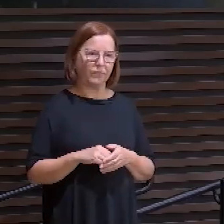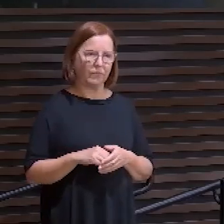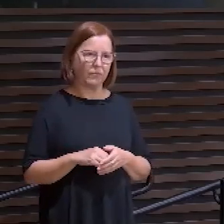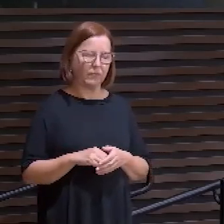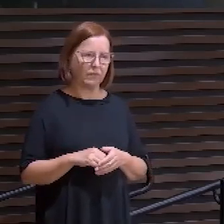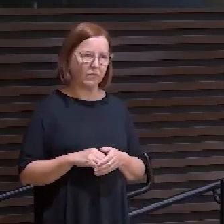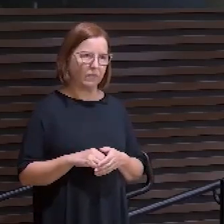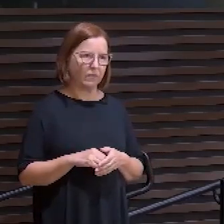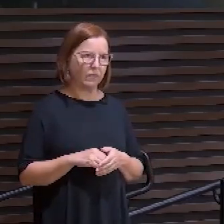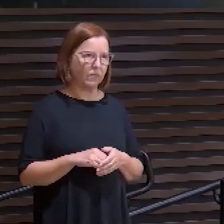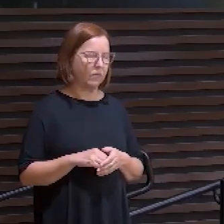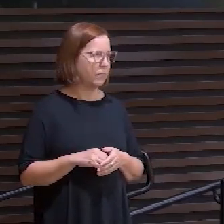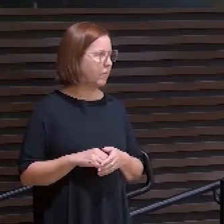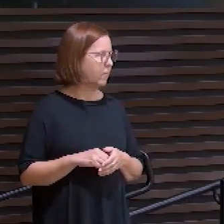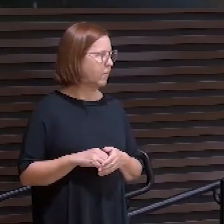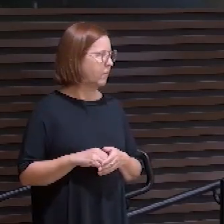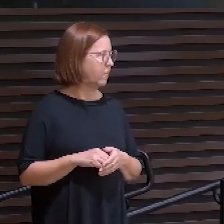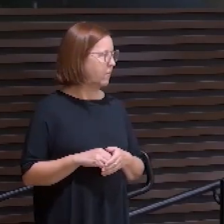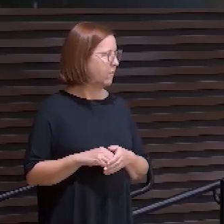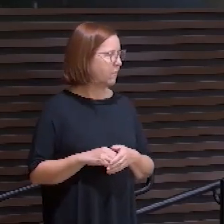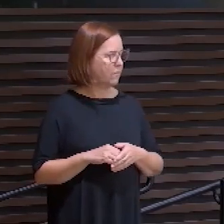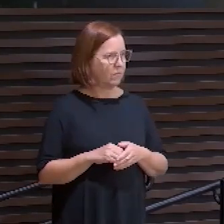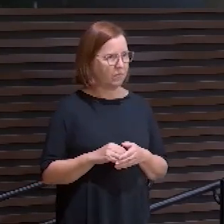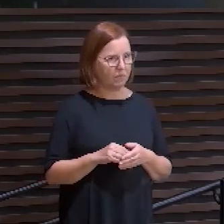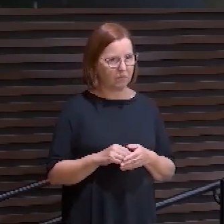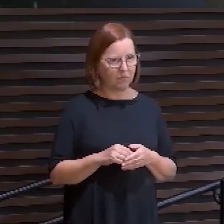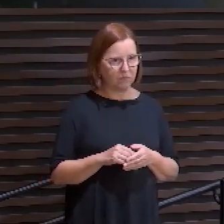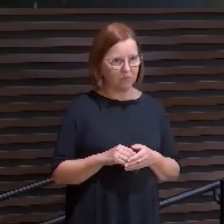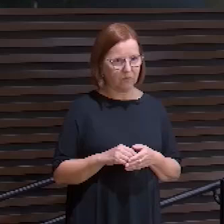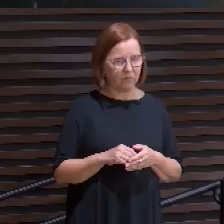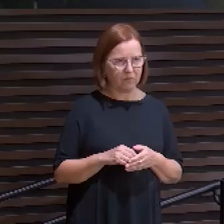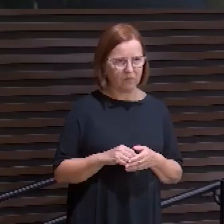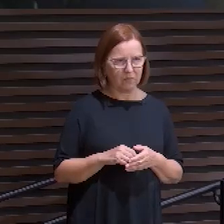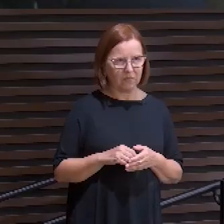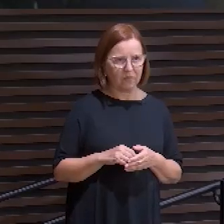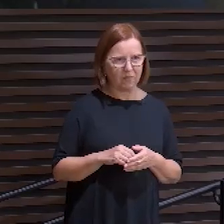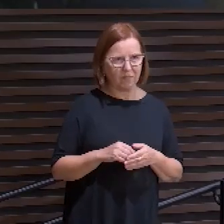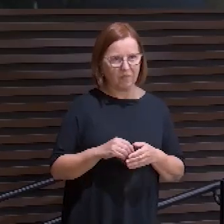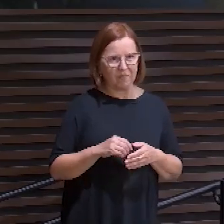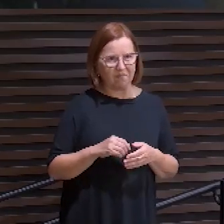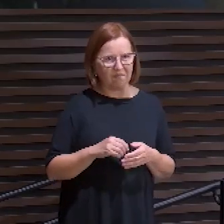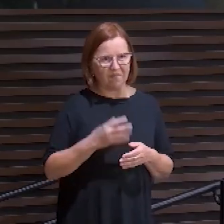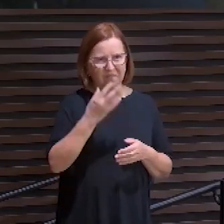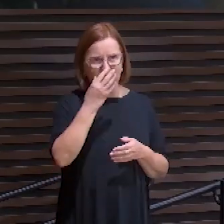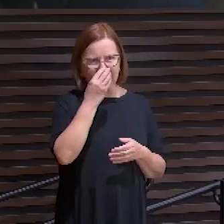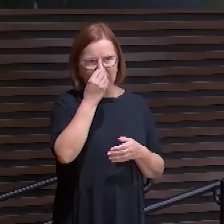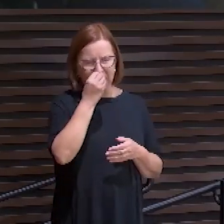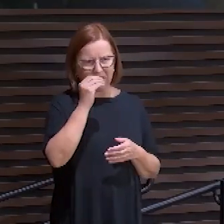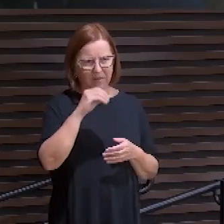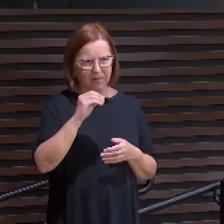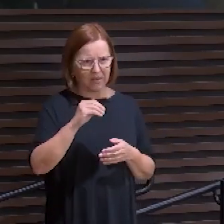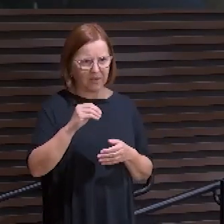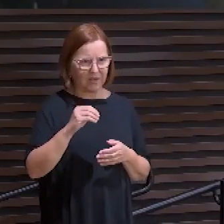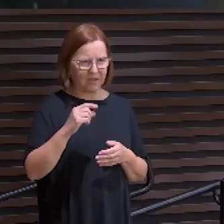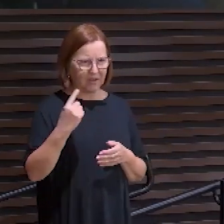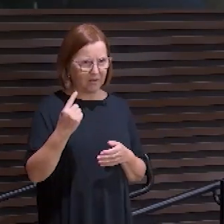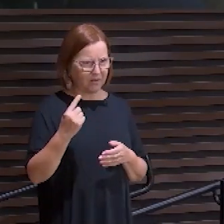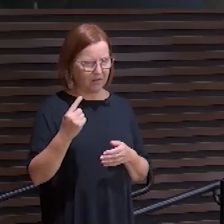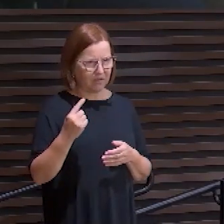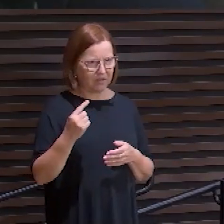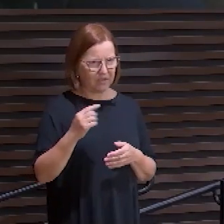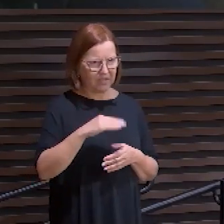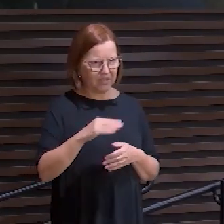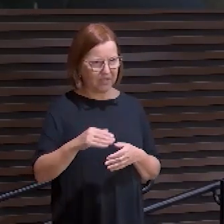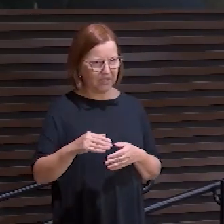Subjugar a obstinação de uma criança e assim trabalhar junto com Deus